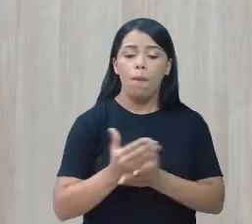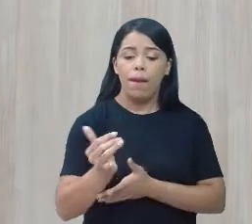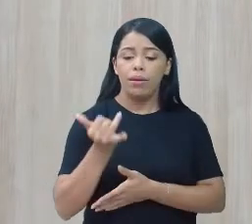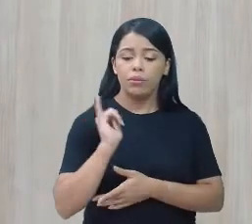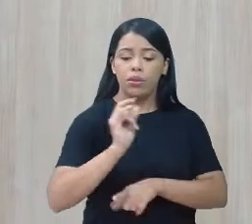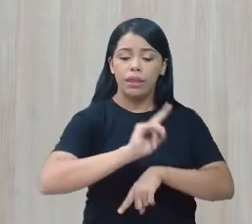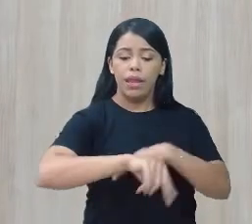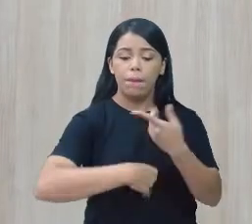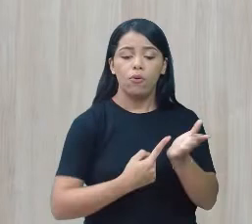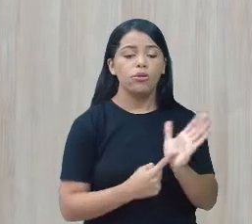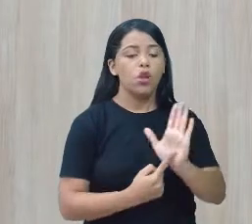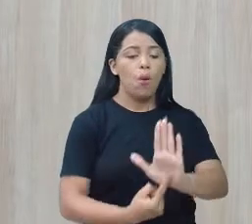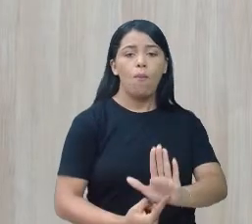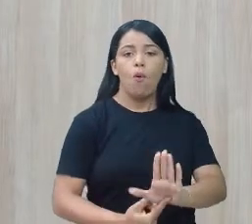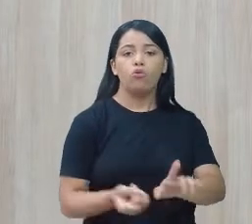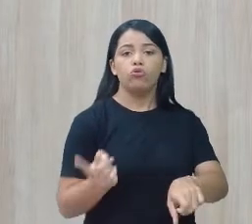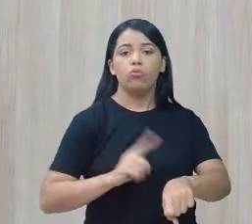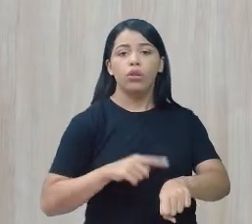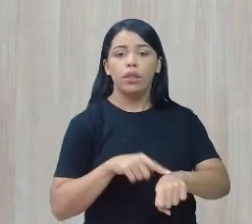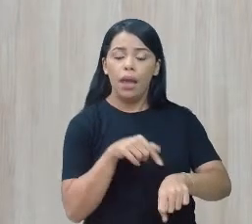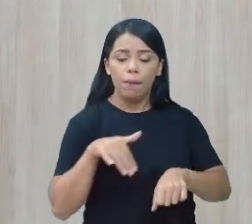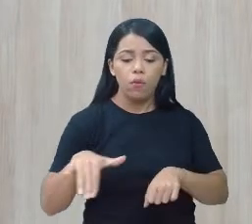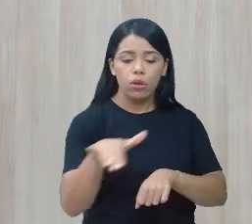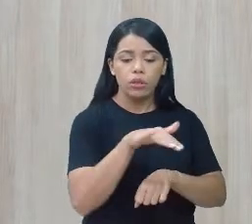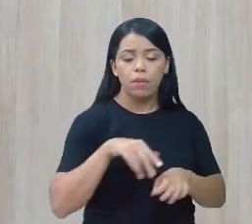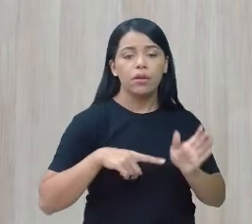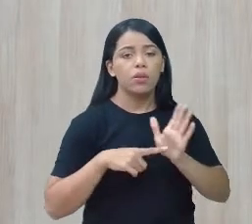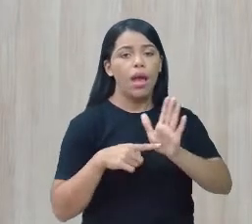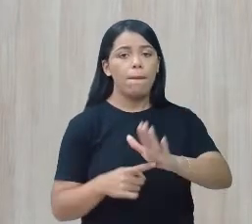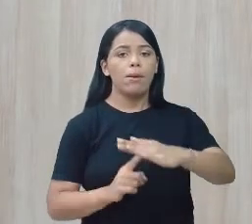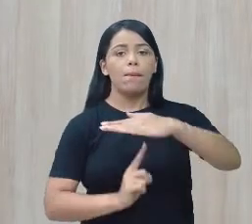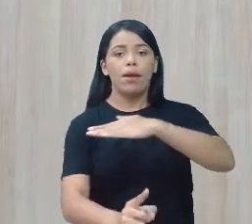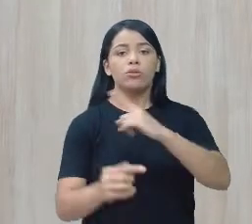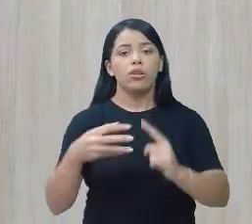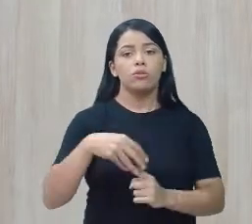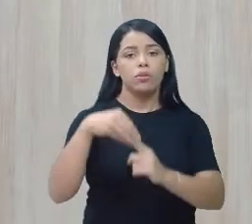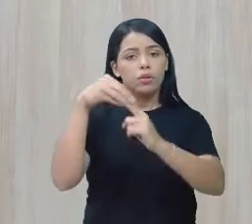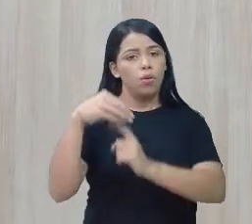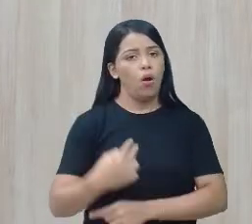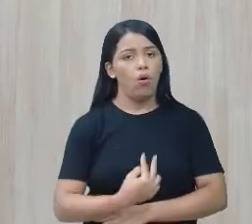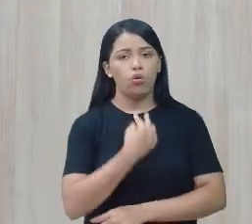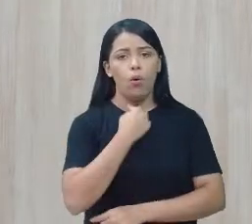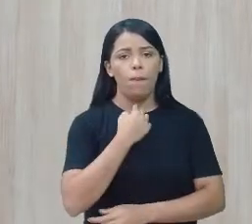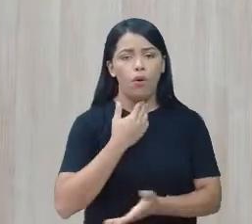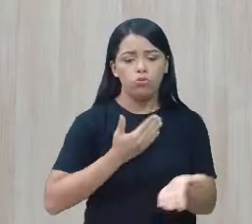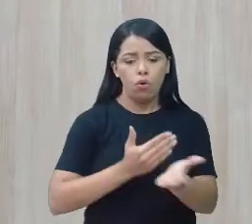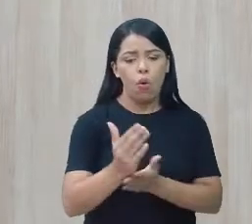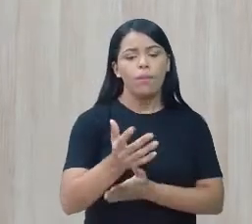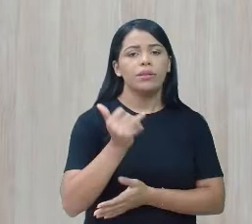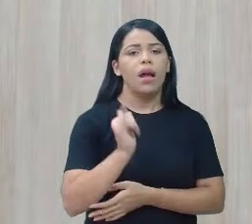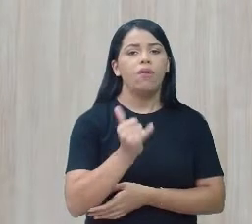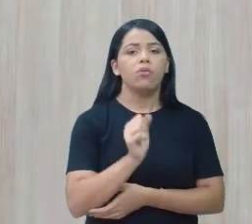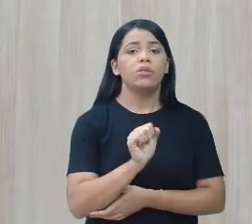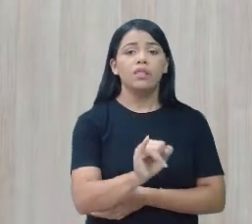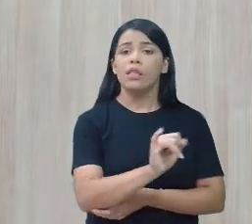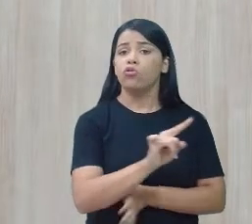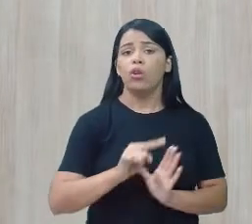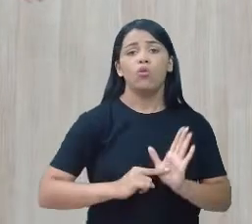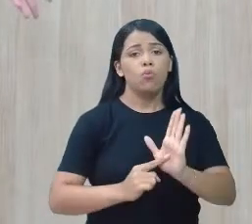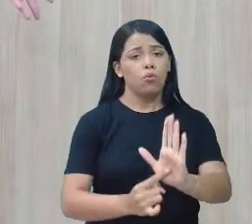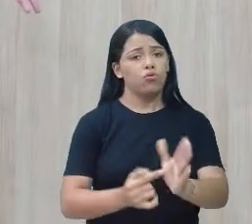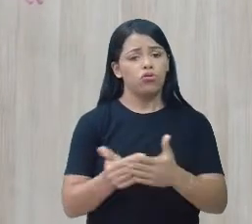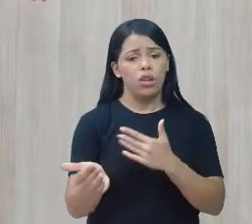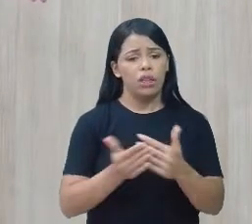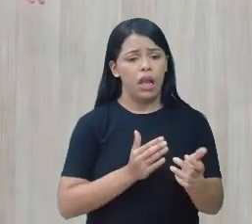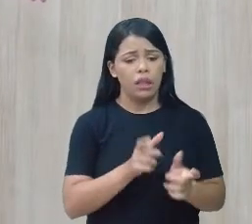espaço e eu apresento as minhas personagens principais. Não tem como conduzir uma história se eu não estou ali dizendo quem é que